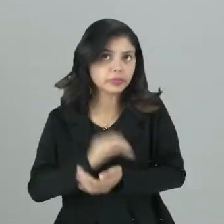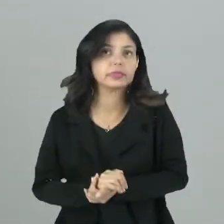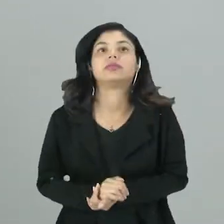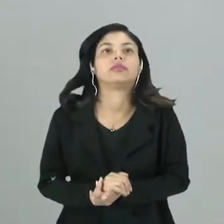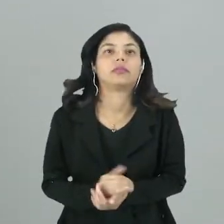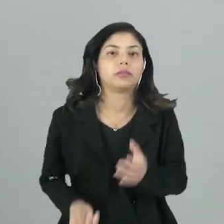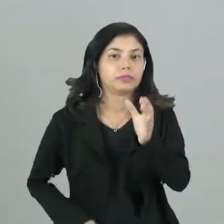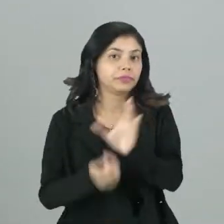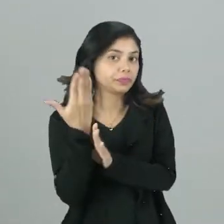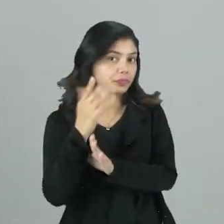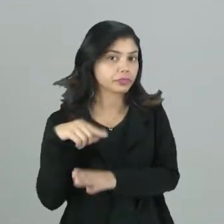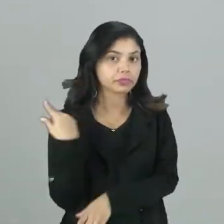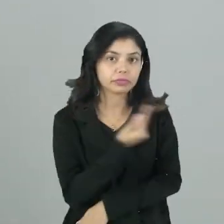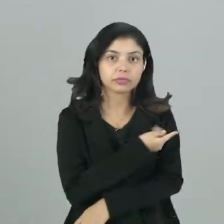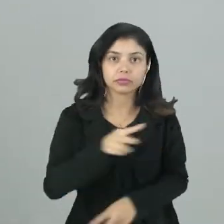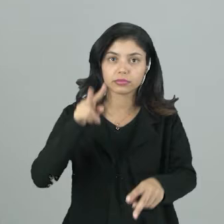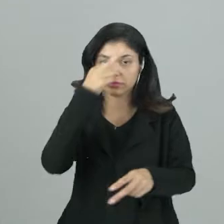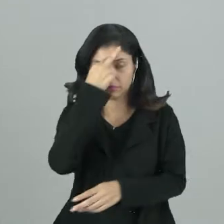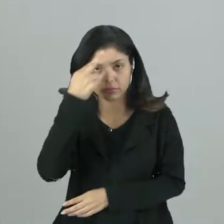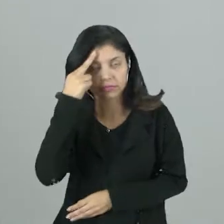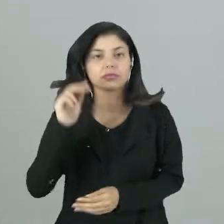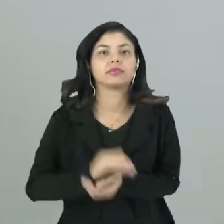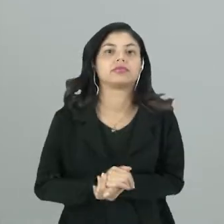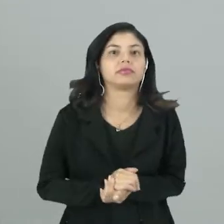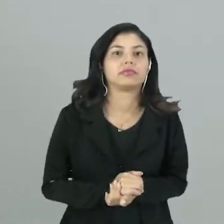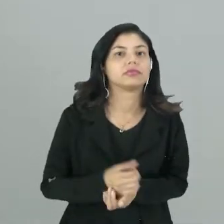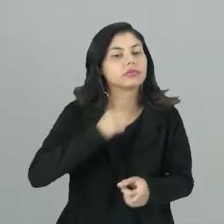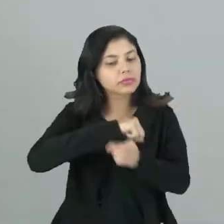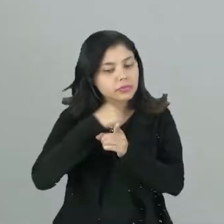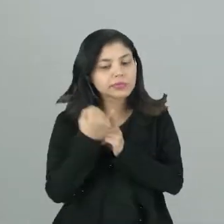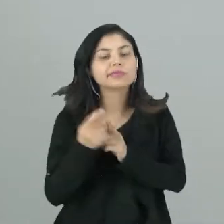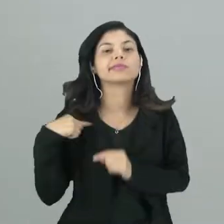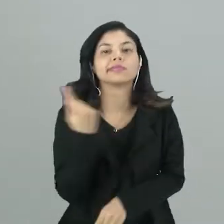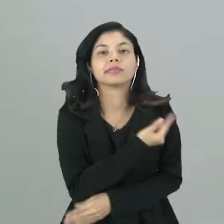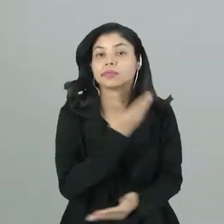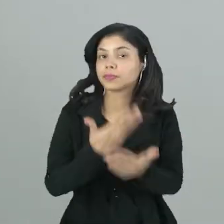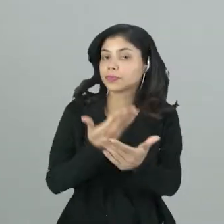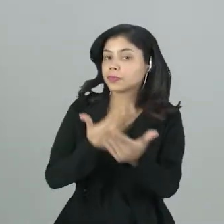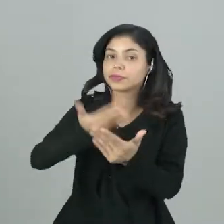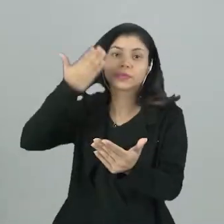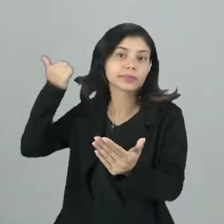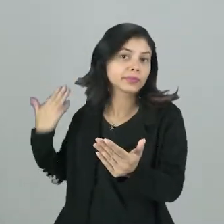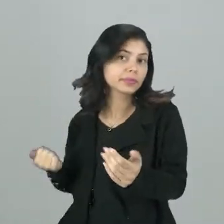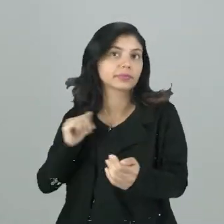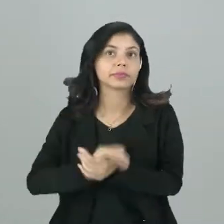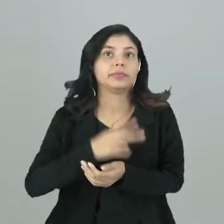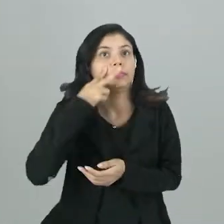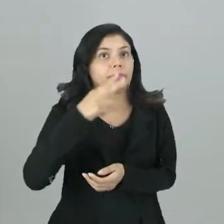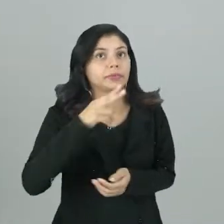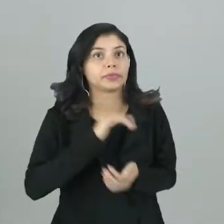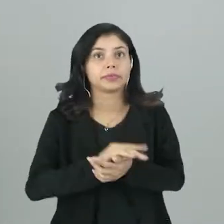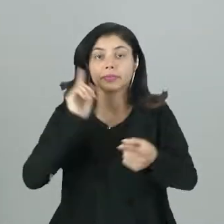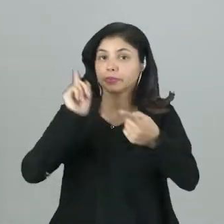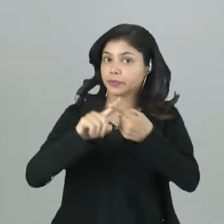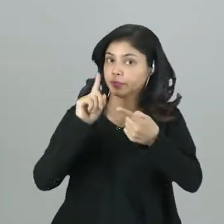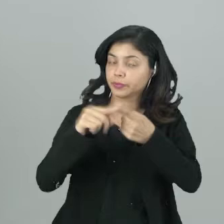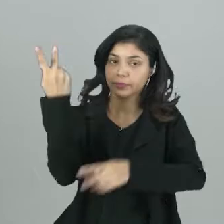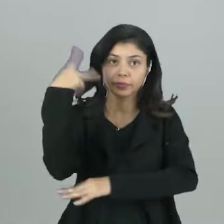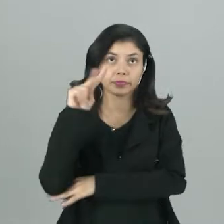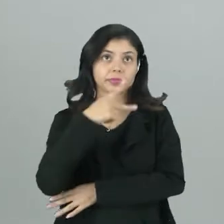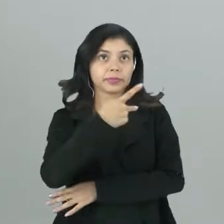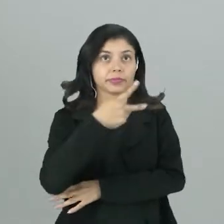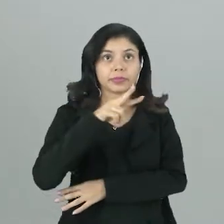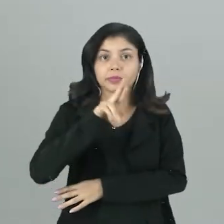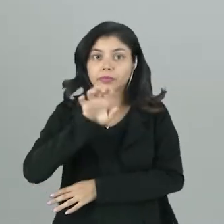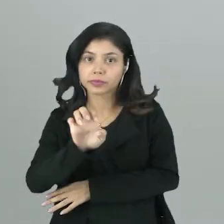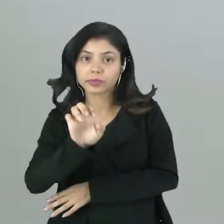do surgimento da nossa história, da nossa humanidade. Na aula passada a gente viu o primeiro período da nossa pré-história,